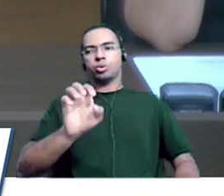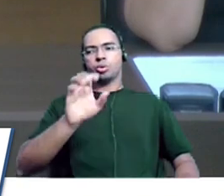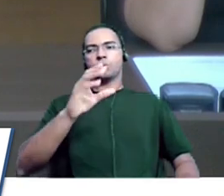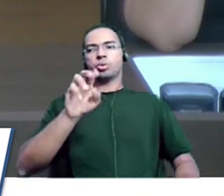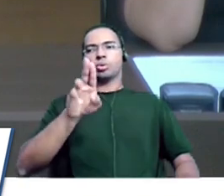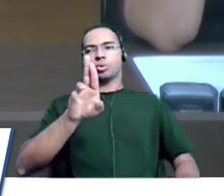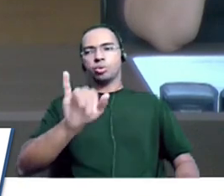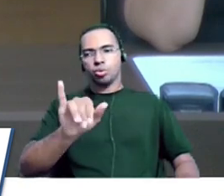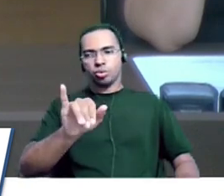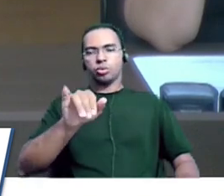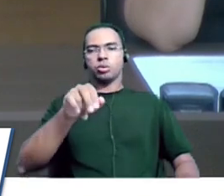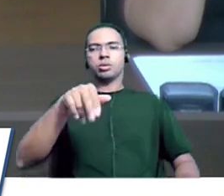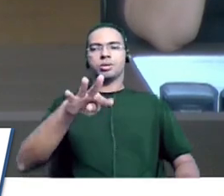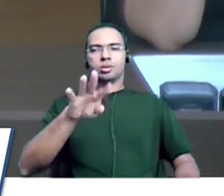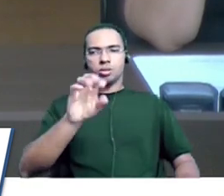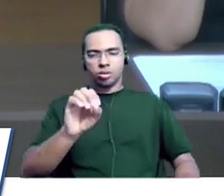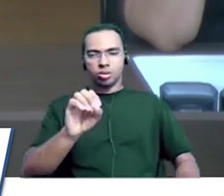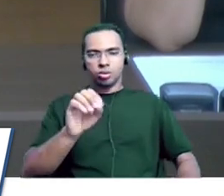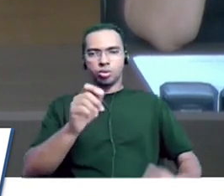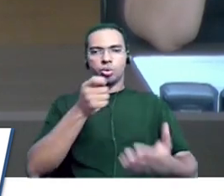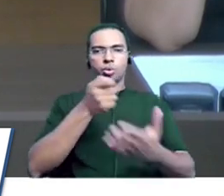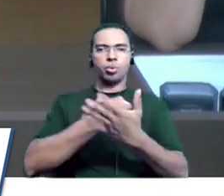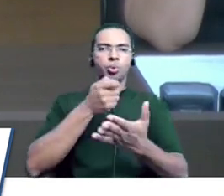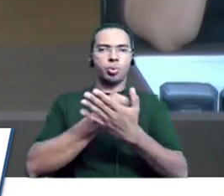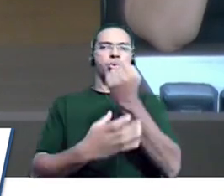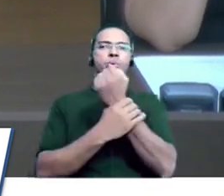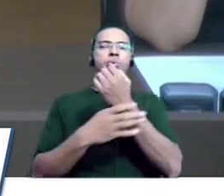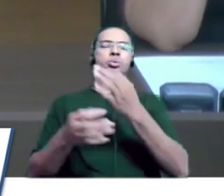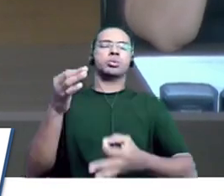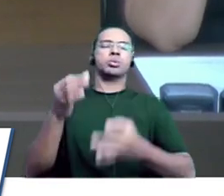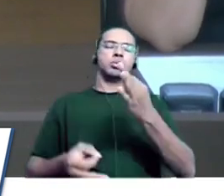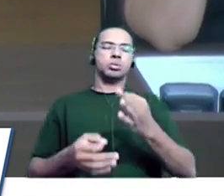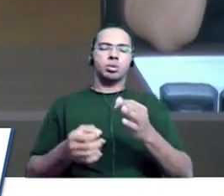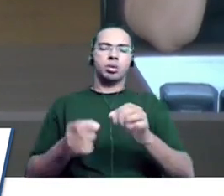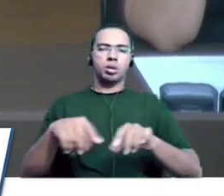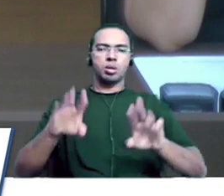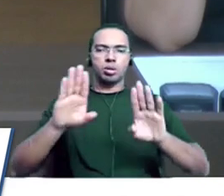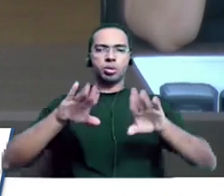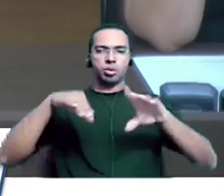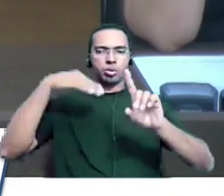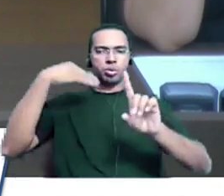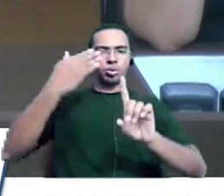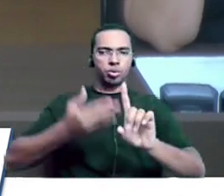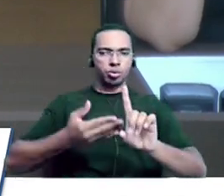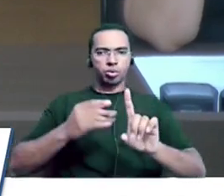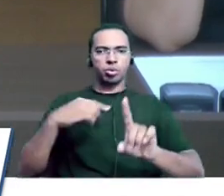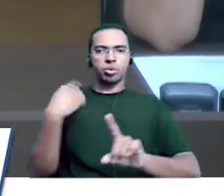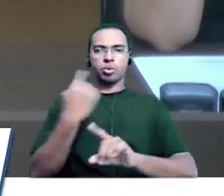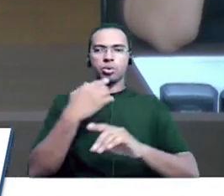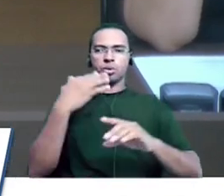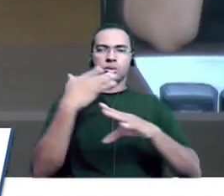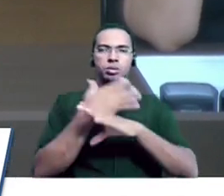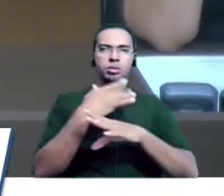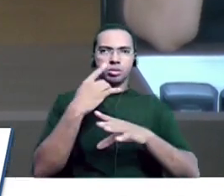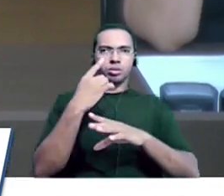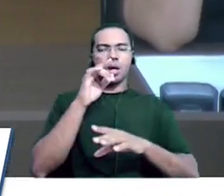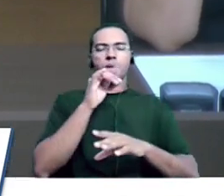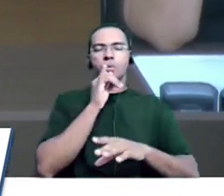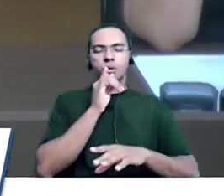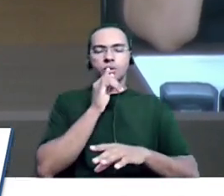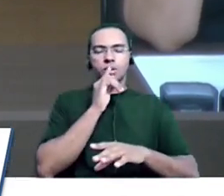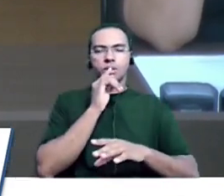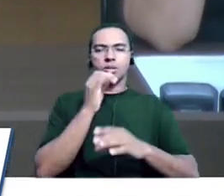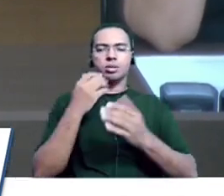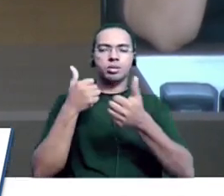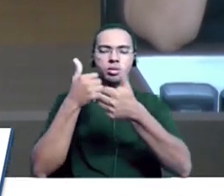compromisso inabalável com a segurança e a justiça justificam esta homenagem. A nossa cidade é um exemplo a ser